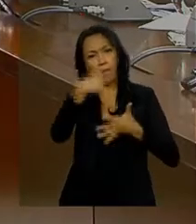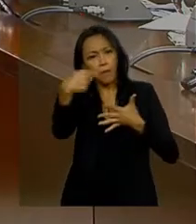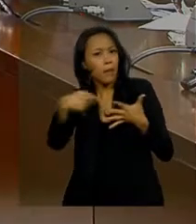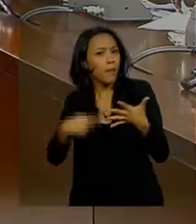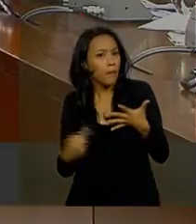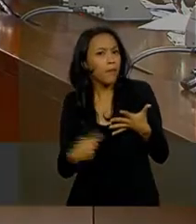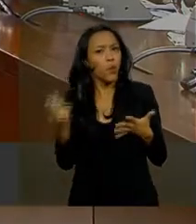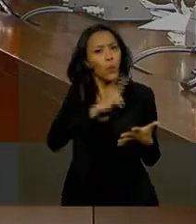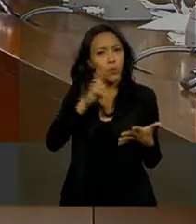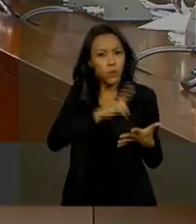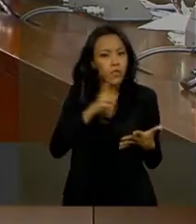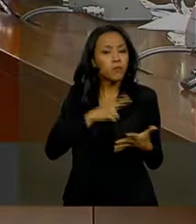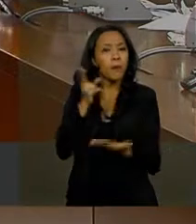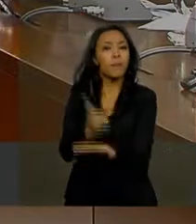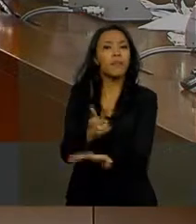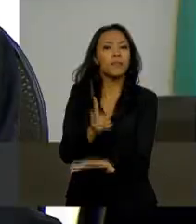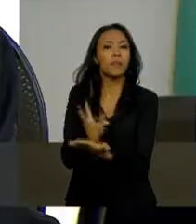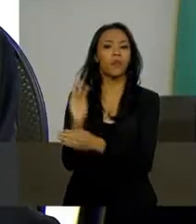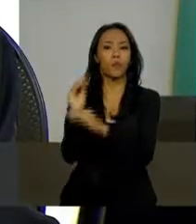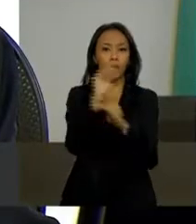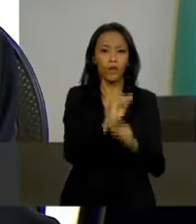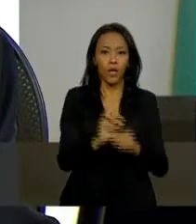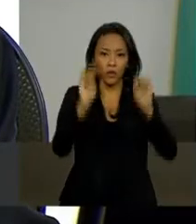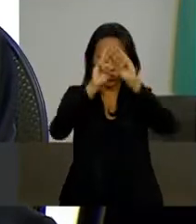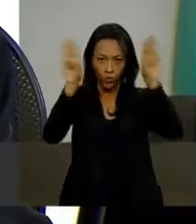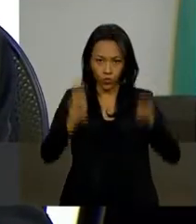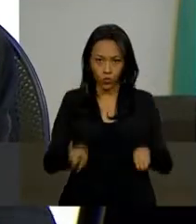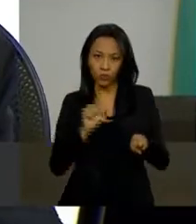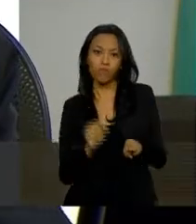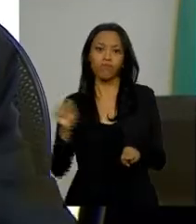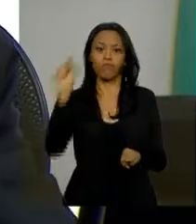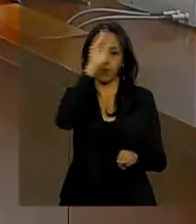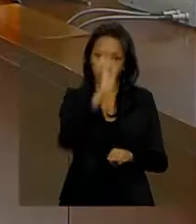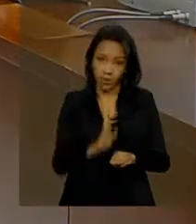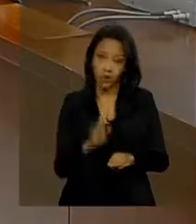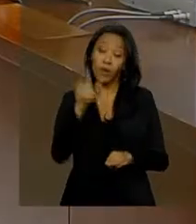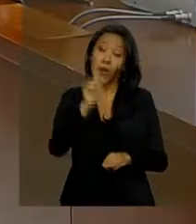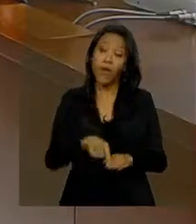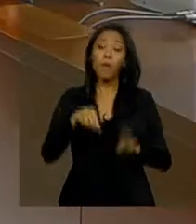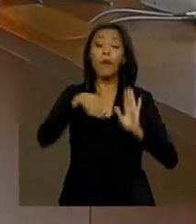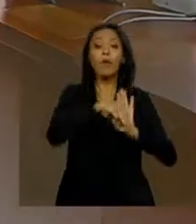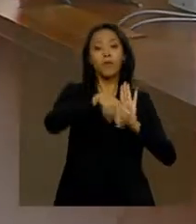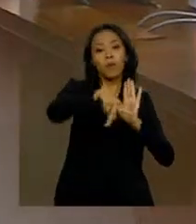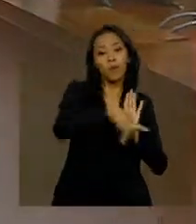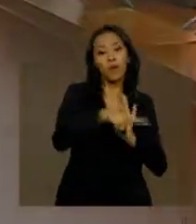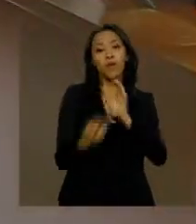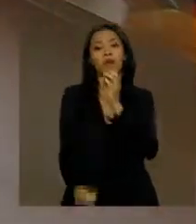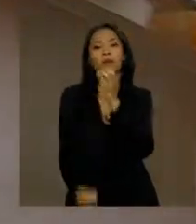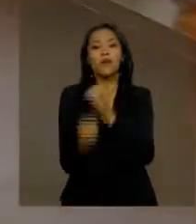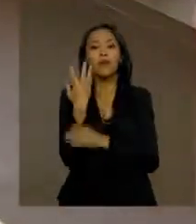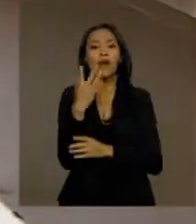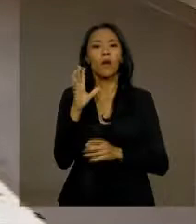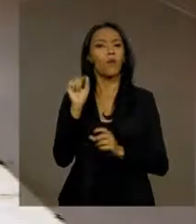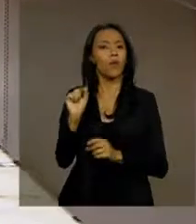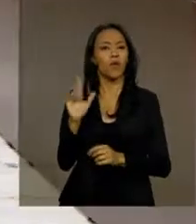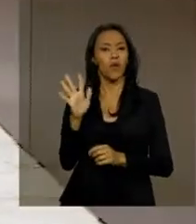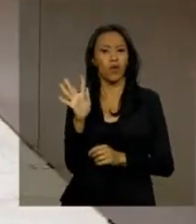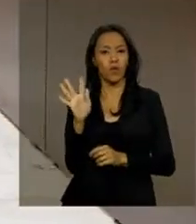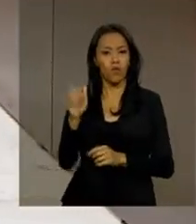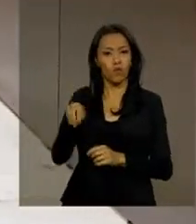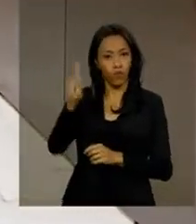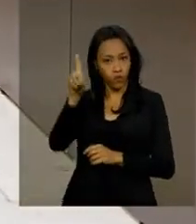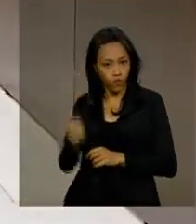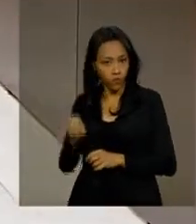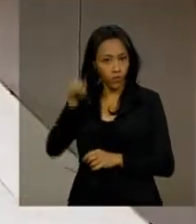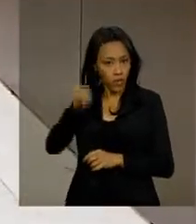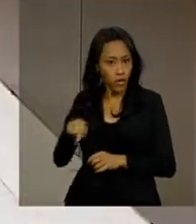para preservação dos museus está a assinatura de uma medida provisória para a criação dos fundos patrimoniais esses fundos